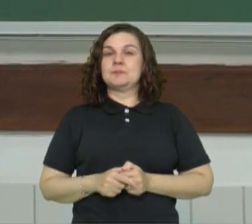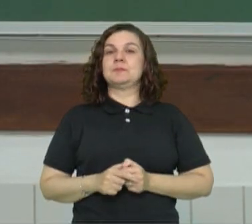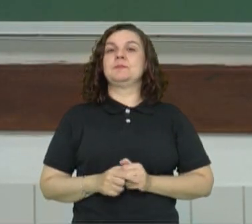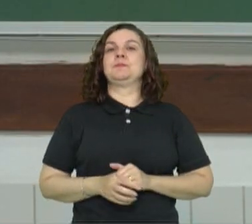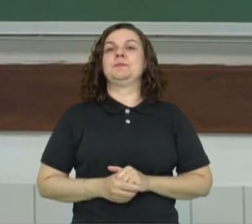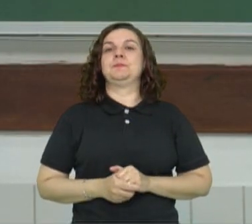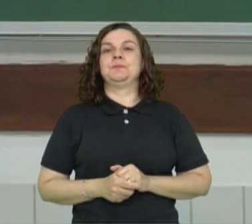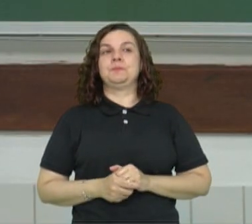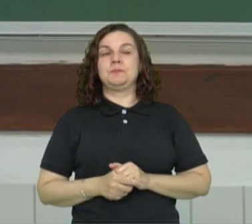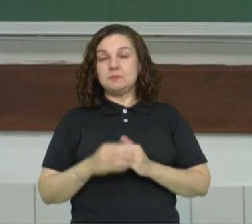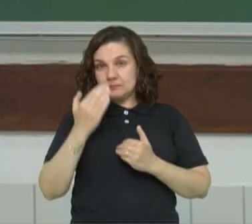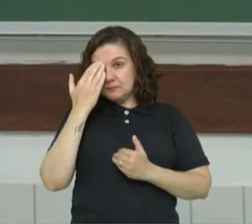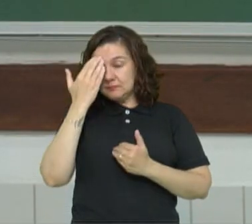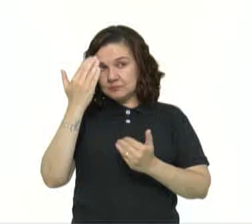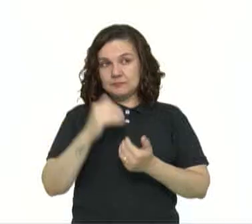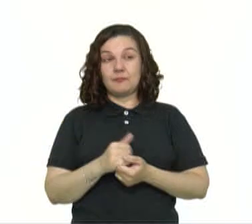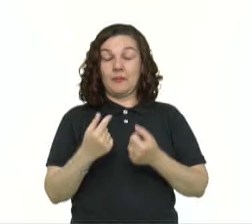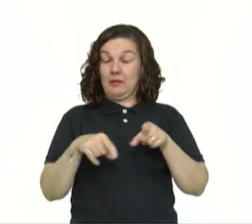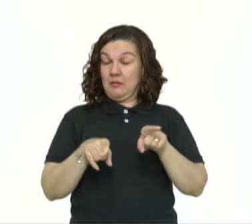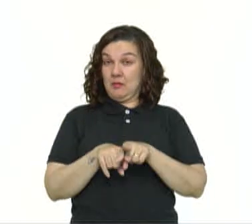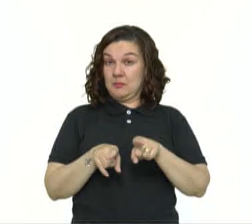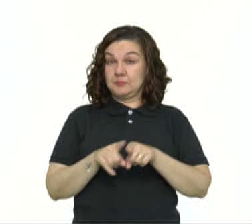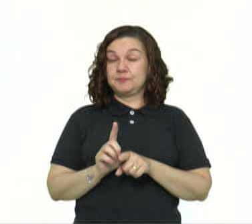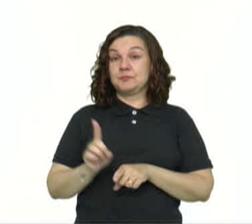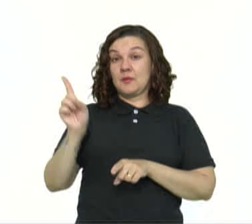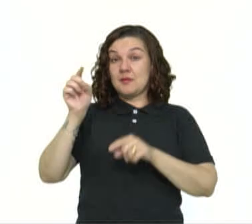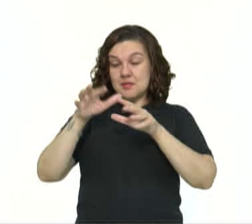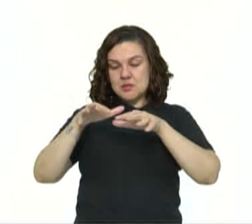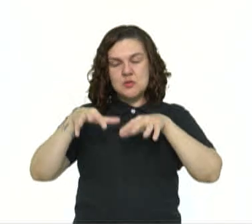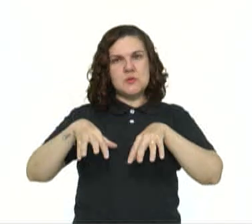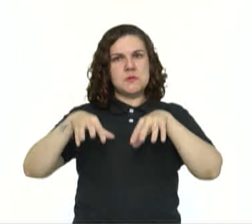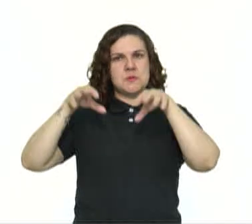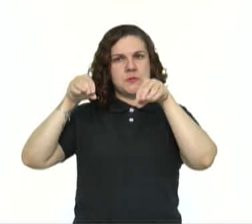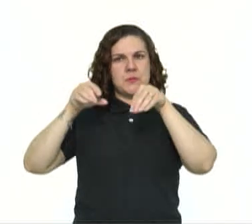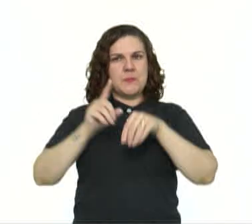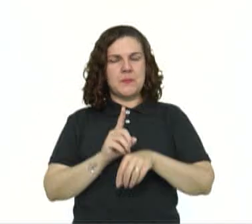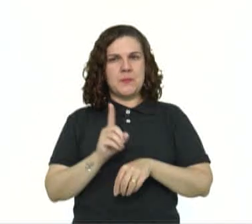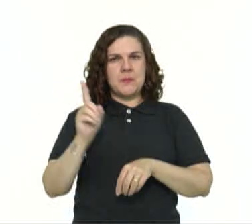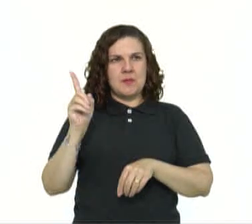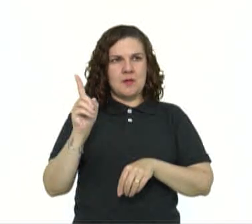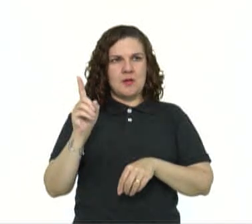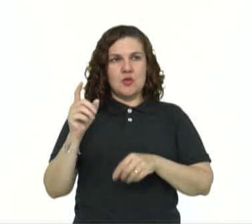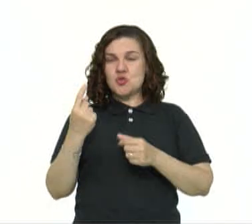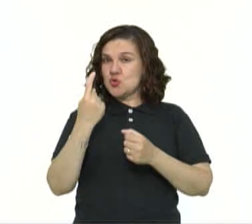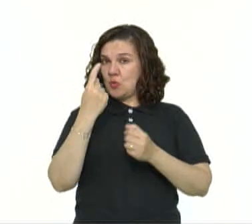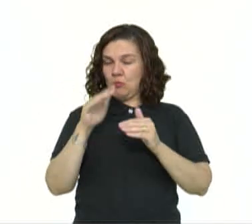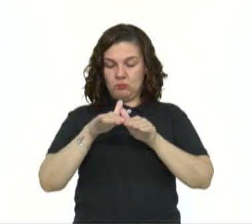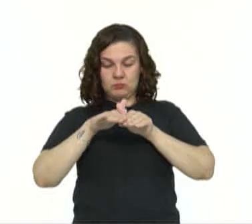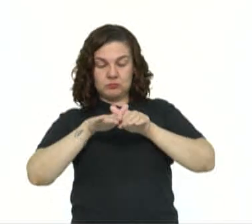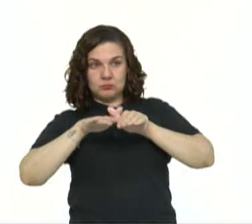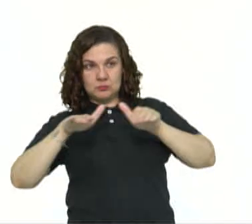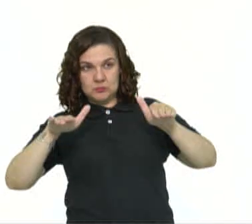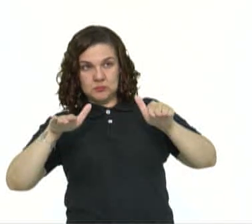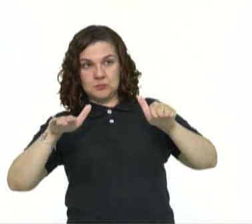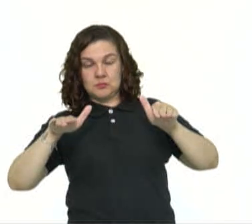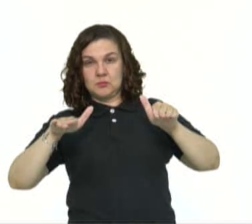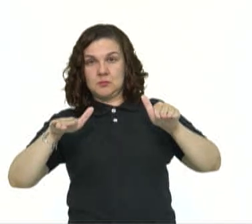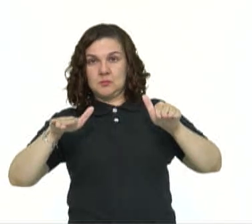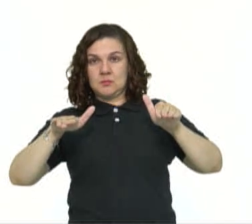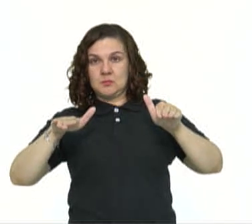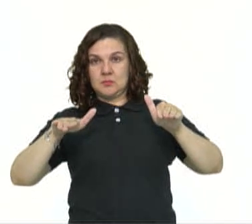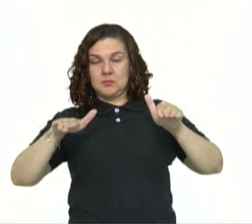templo. Os maias, os palácios, a forma apenas um andar, base